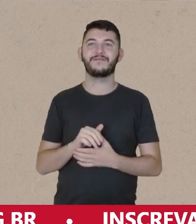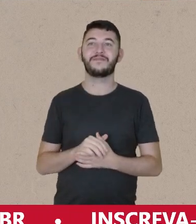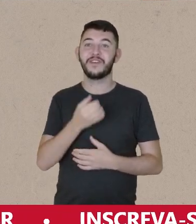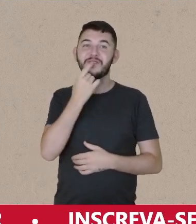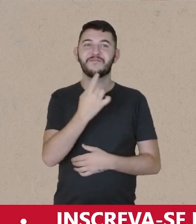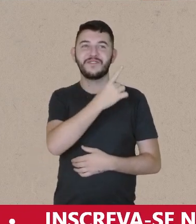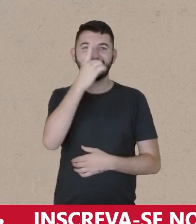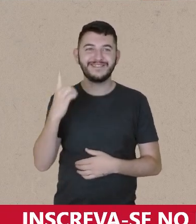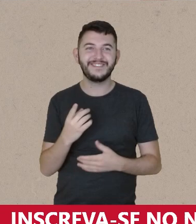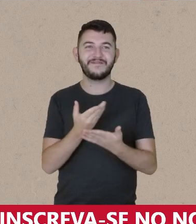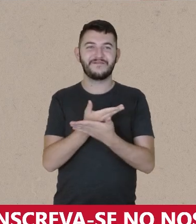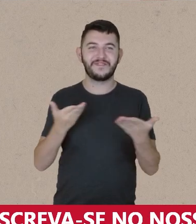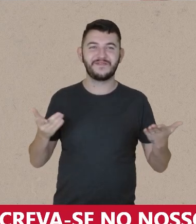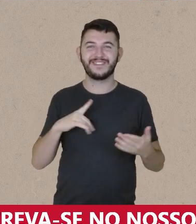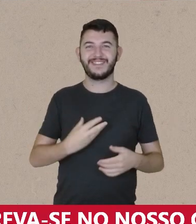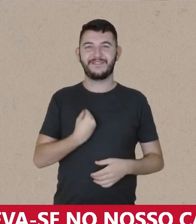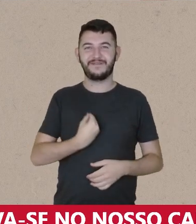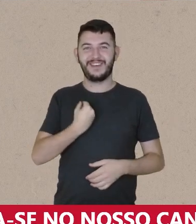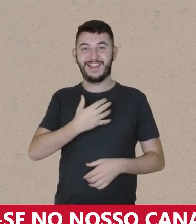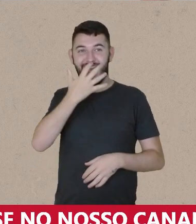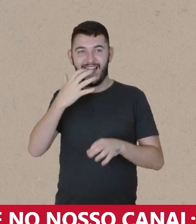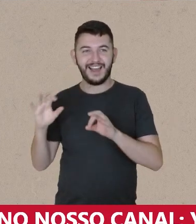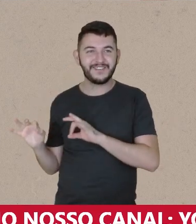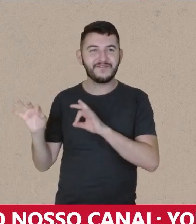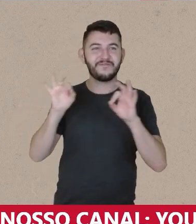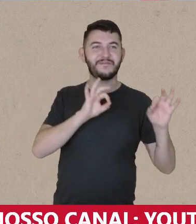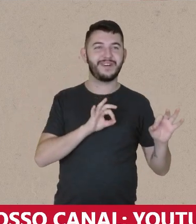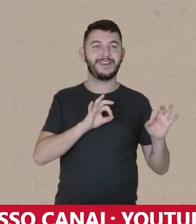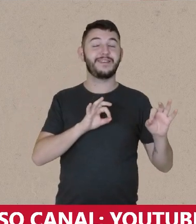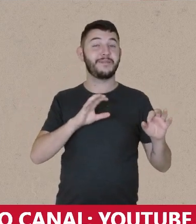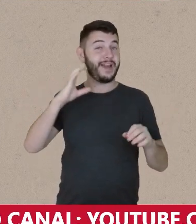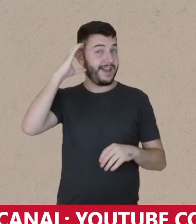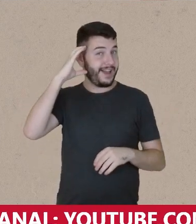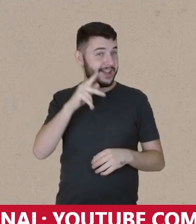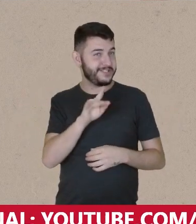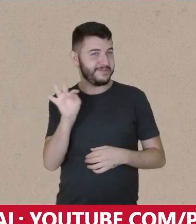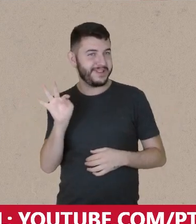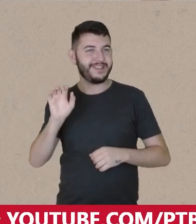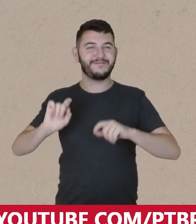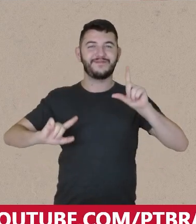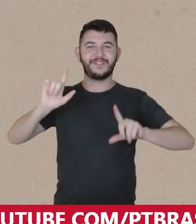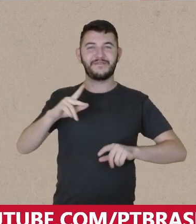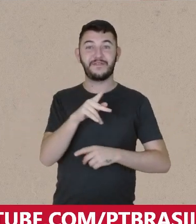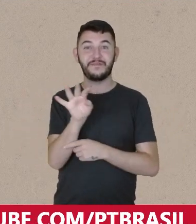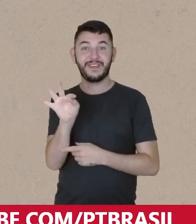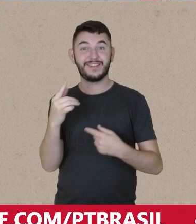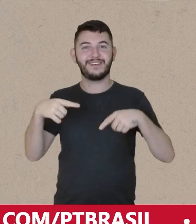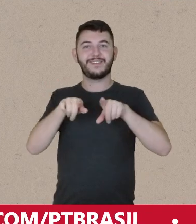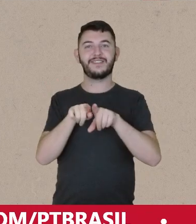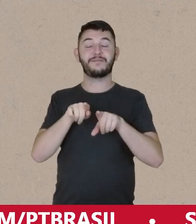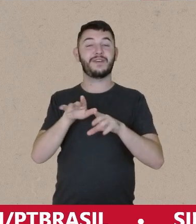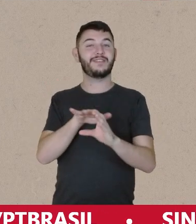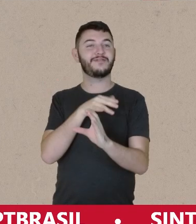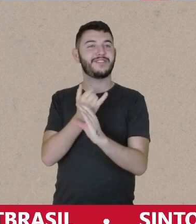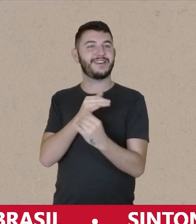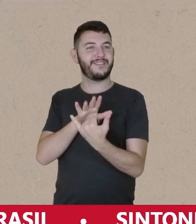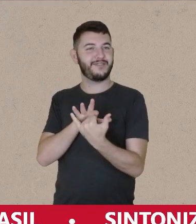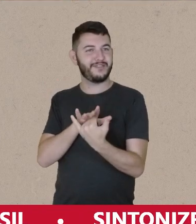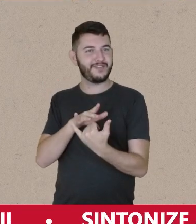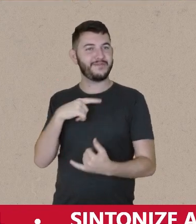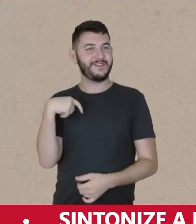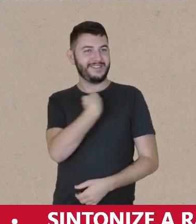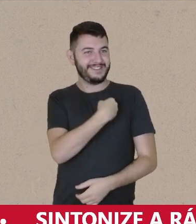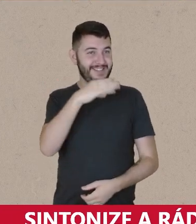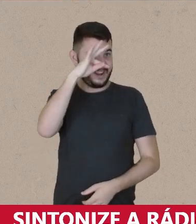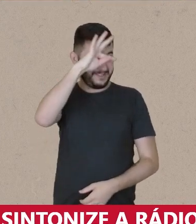Bom dia para você que nos acompanha também pela Rádio PT, pela TV PT e no nosso YouTube. Eu sou Thaís